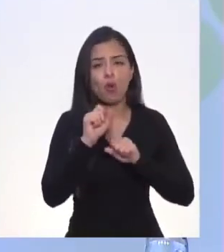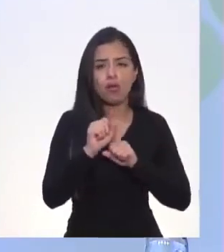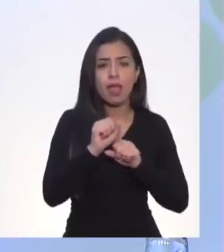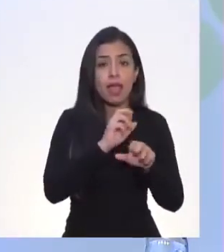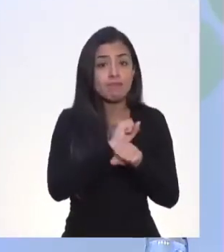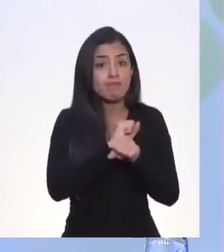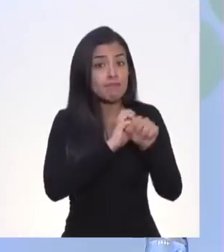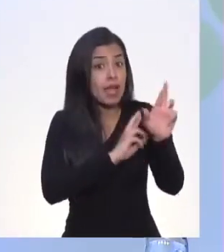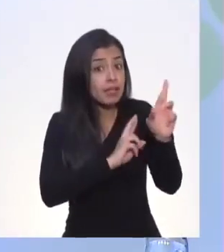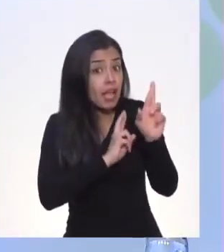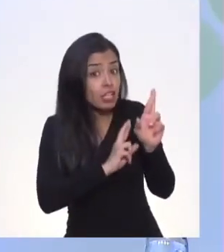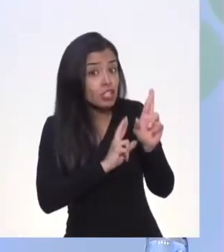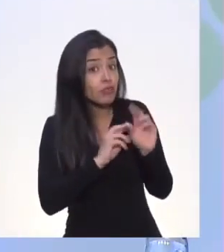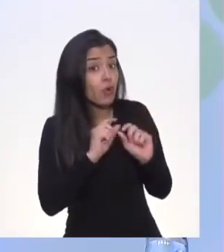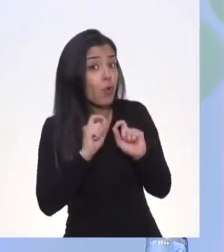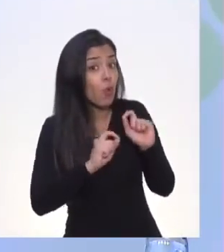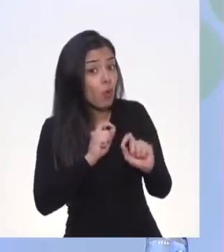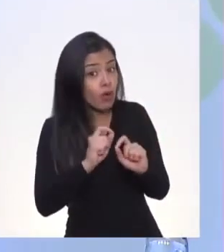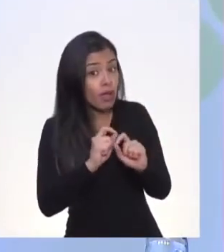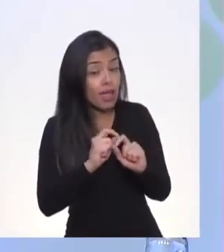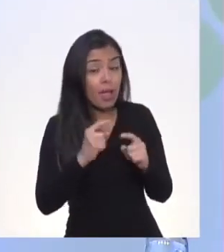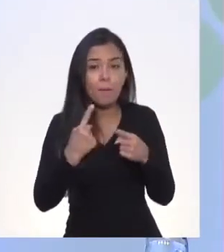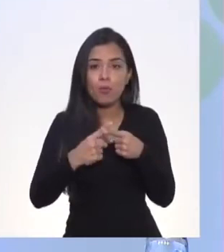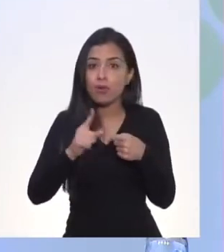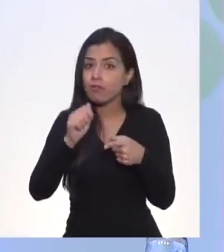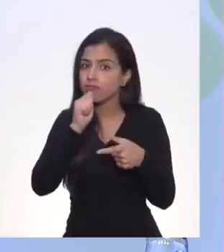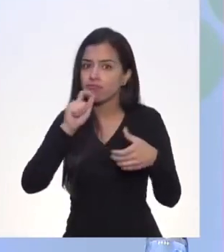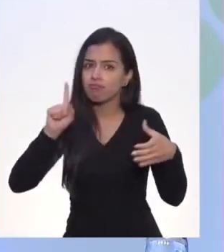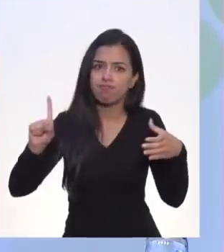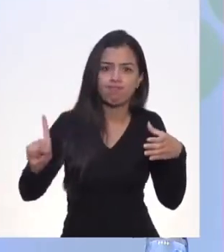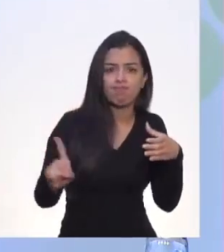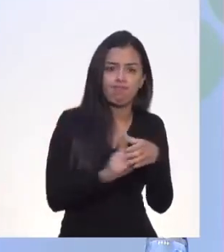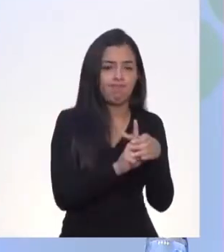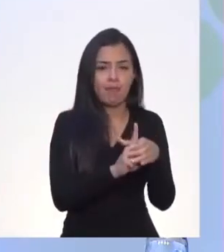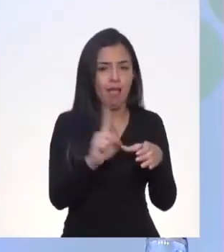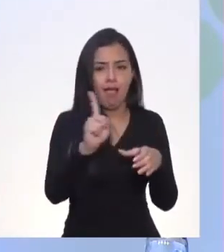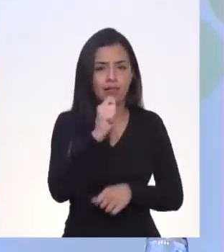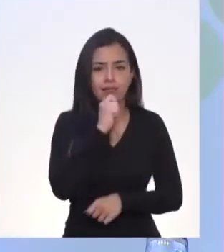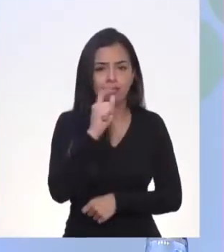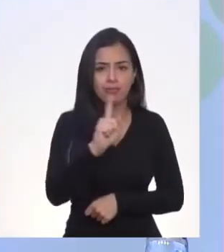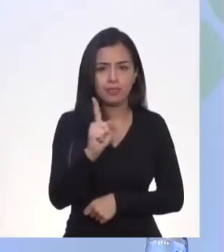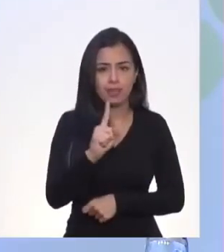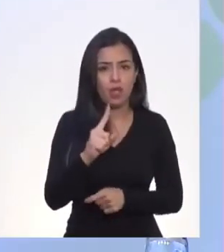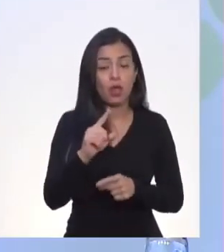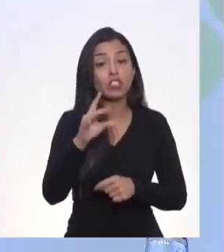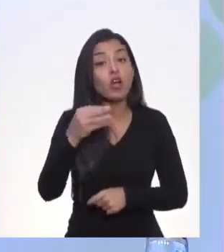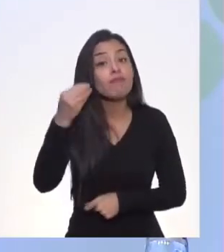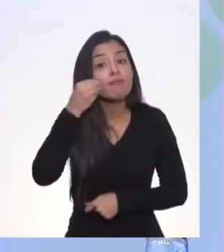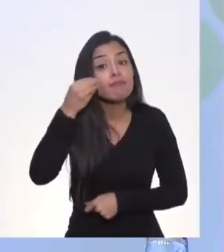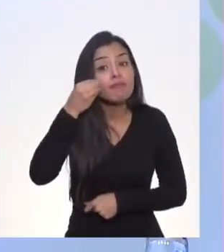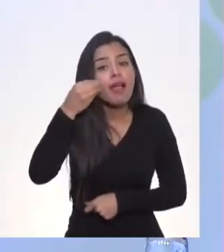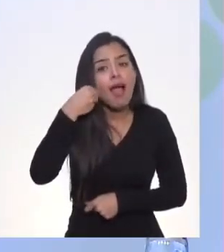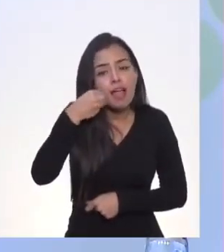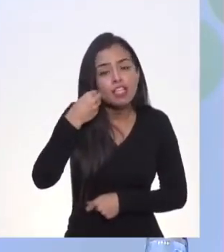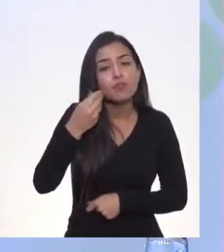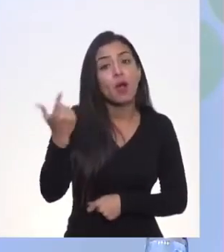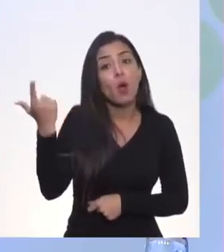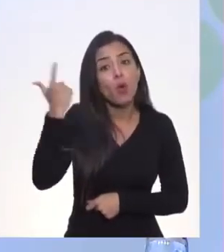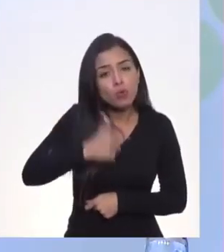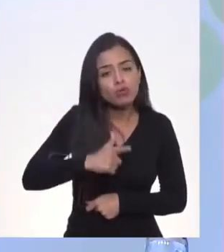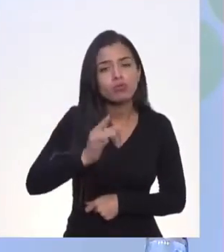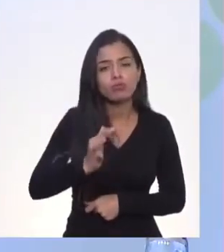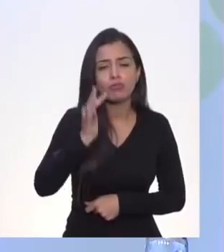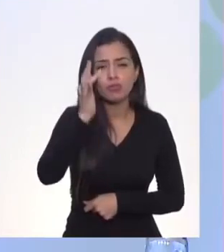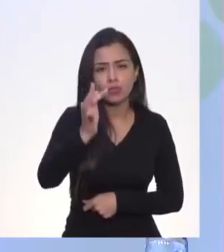ainda não está fazendo parte das simulações, né, para poder participar como primeira astronauta brasileira. Nós vimos que